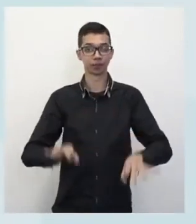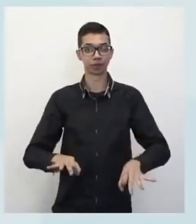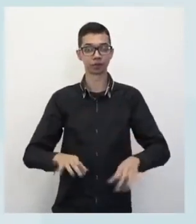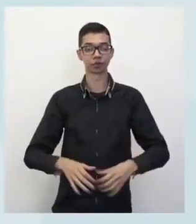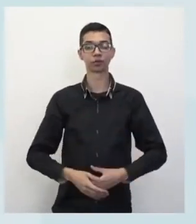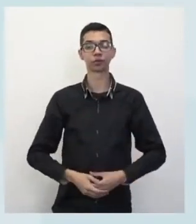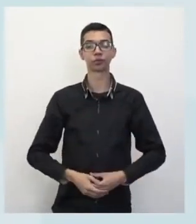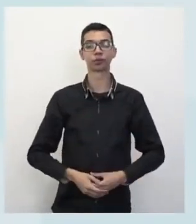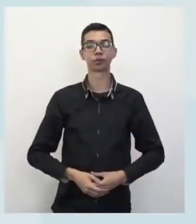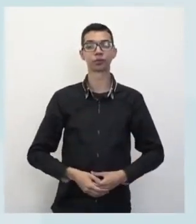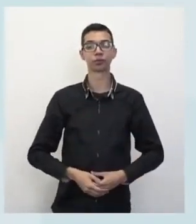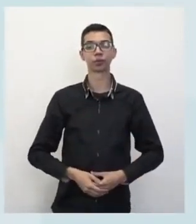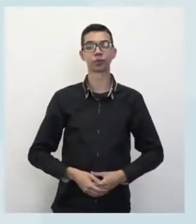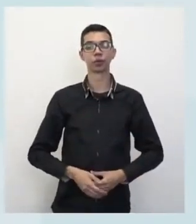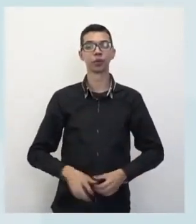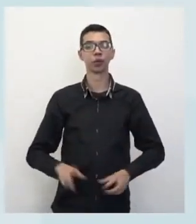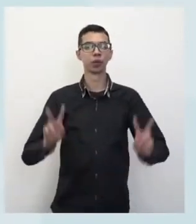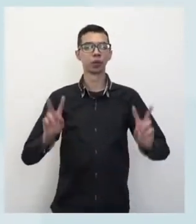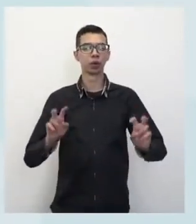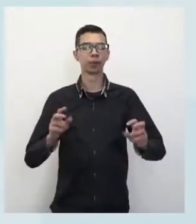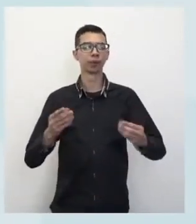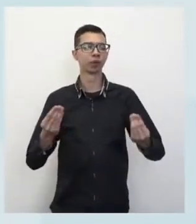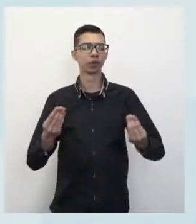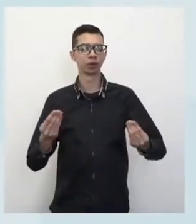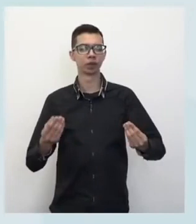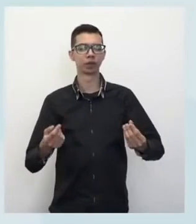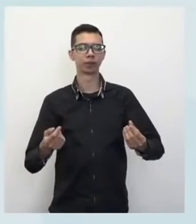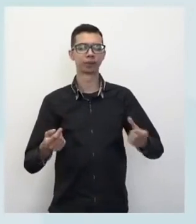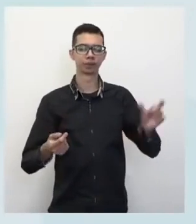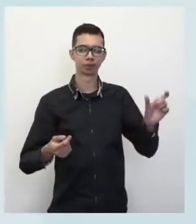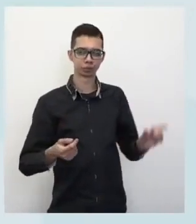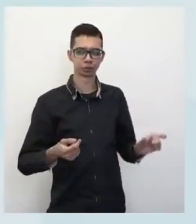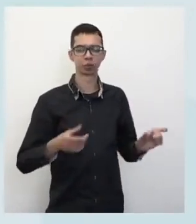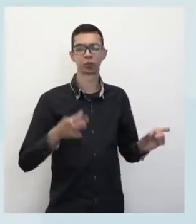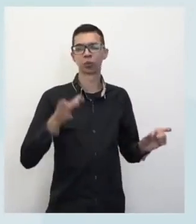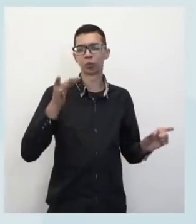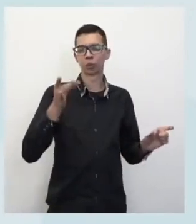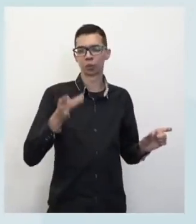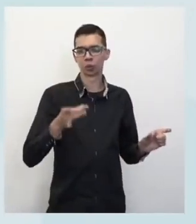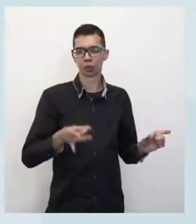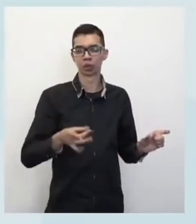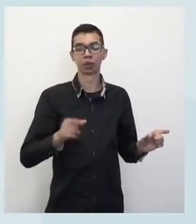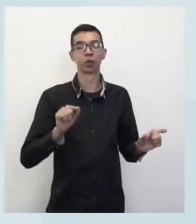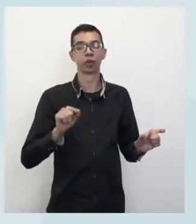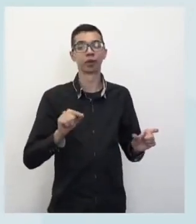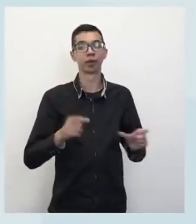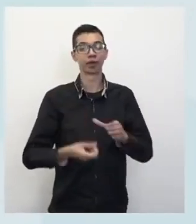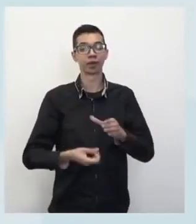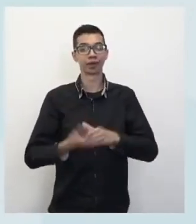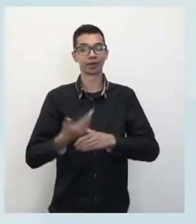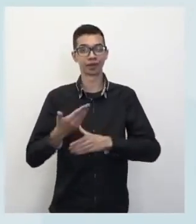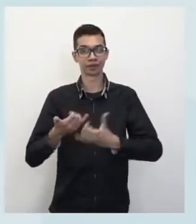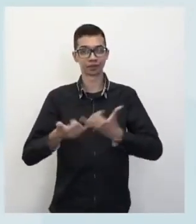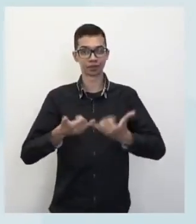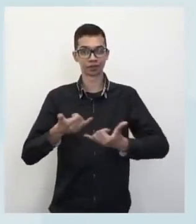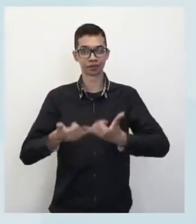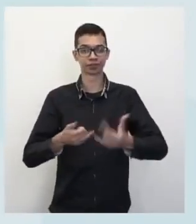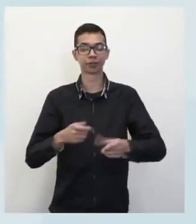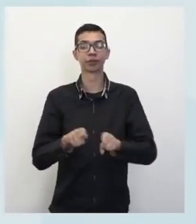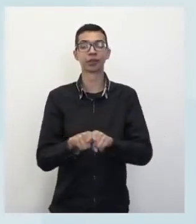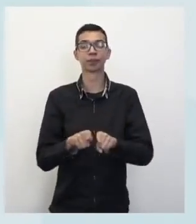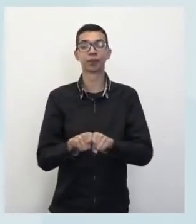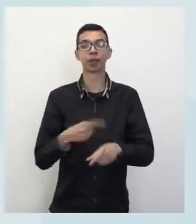a pessoa, né, sobre o entrevistado, sobre o específico dele, que era a criação de games, mas também ela nos leva